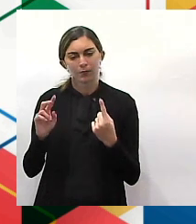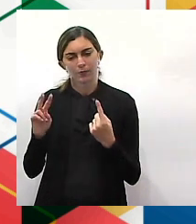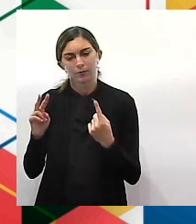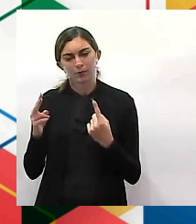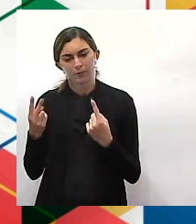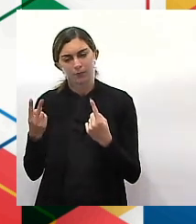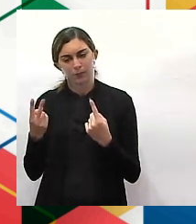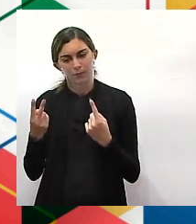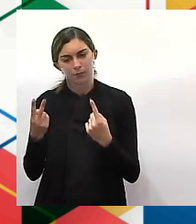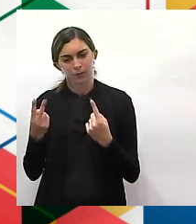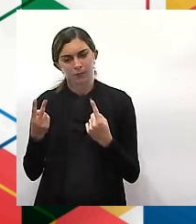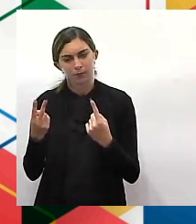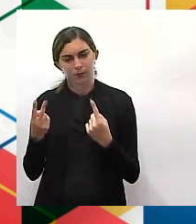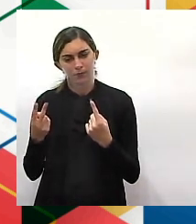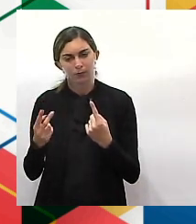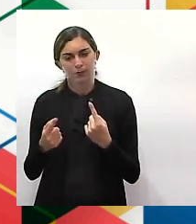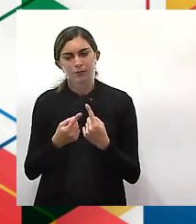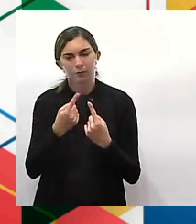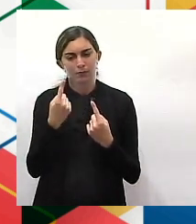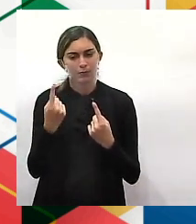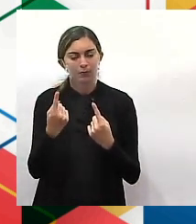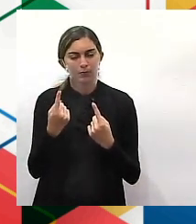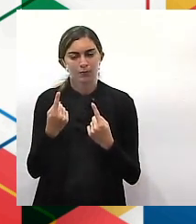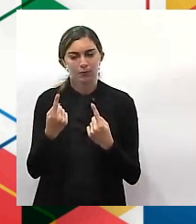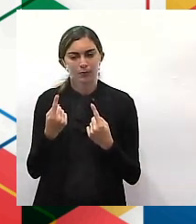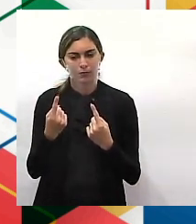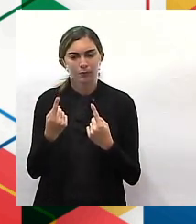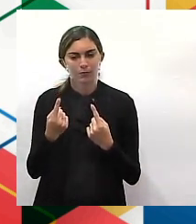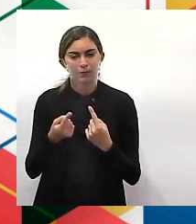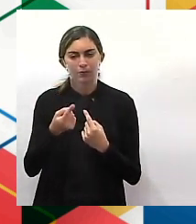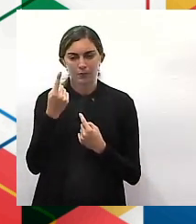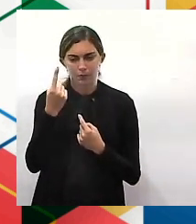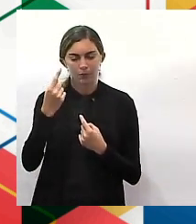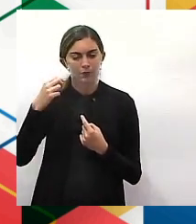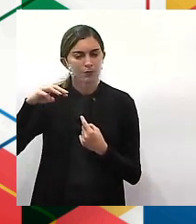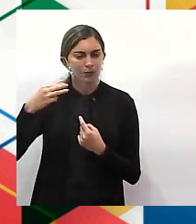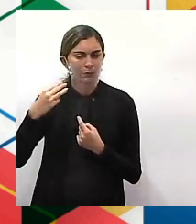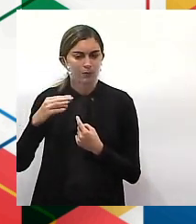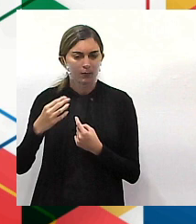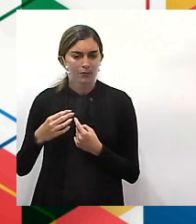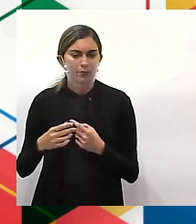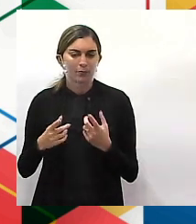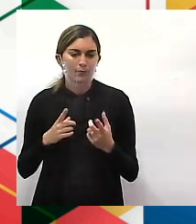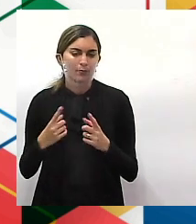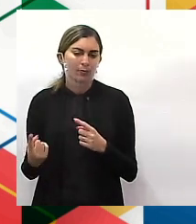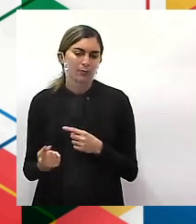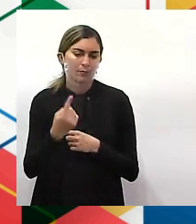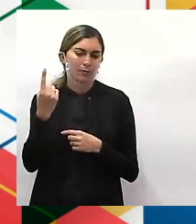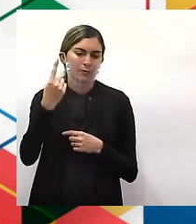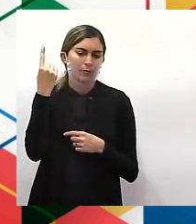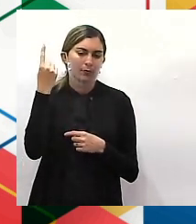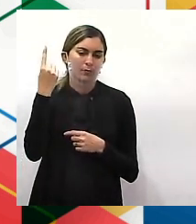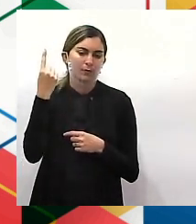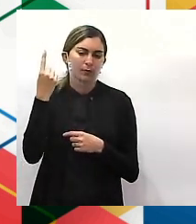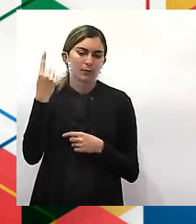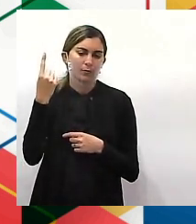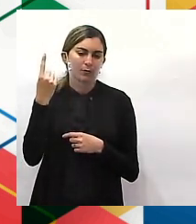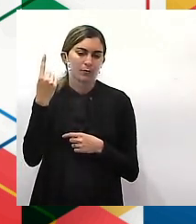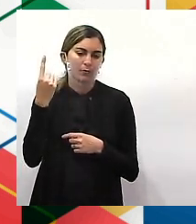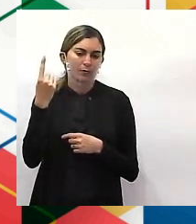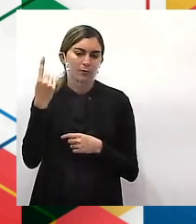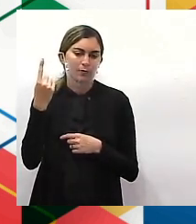o 2. De 1 até 2, você tem 1 centímetro. E a altura? A altura, ó, vai